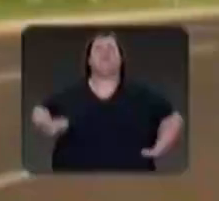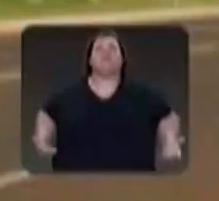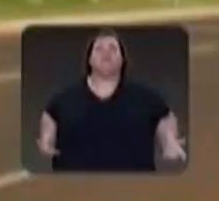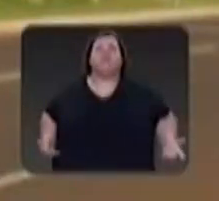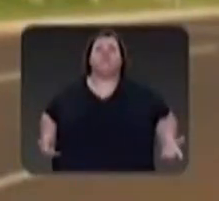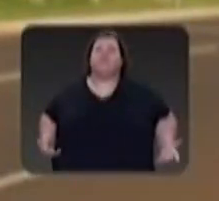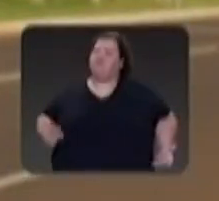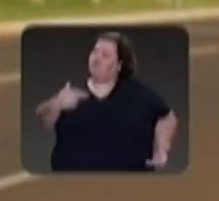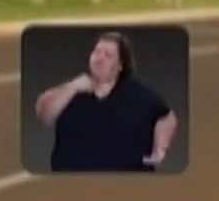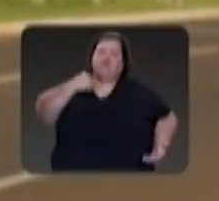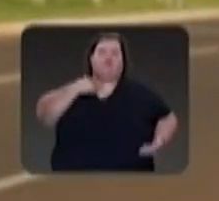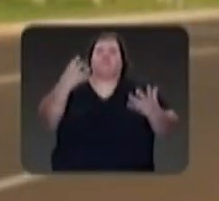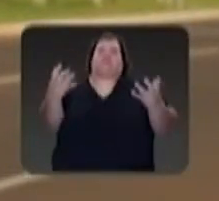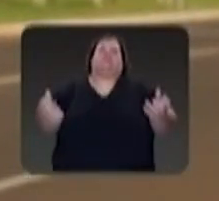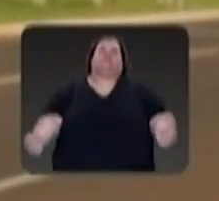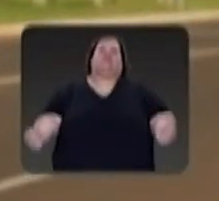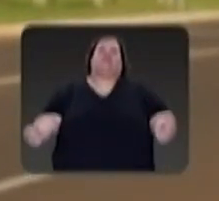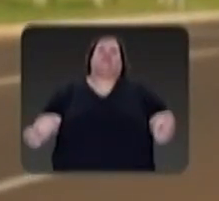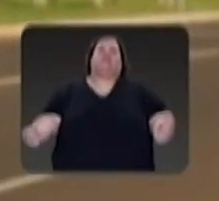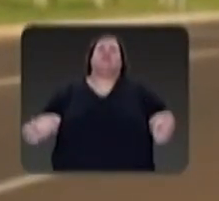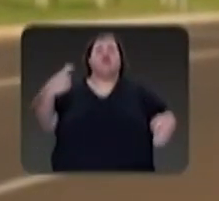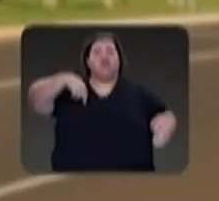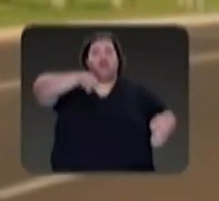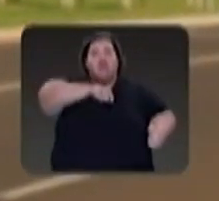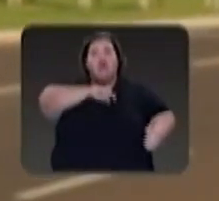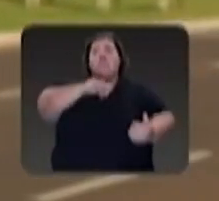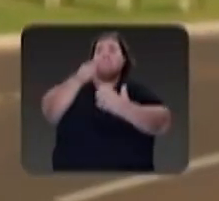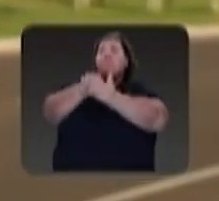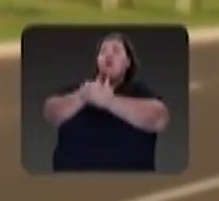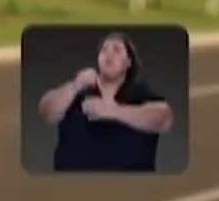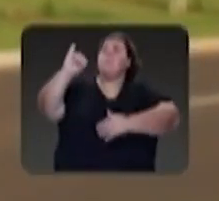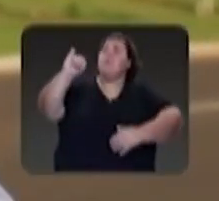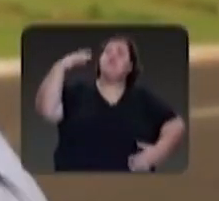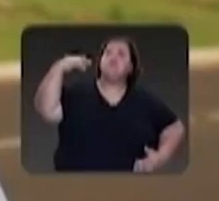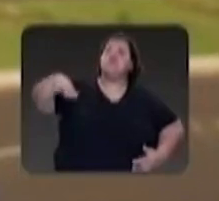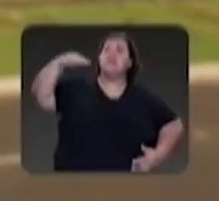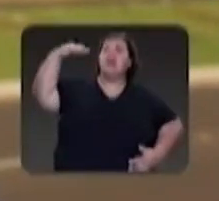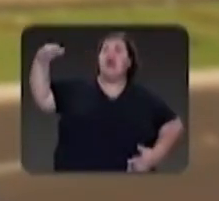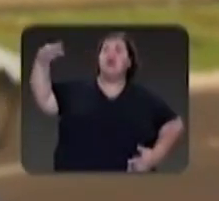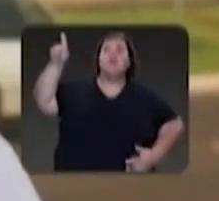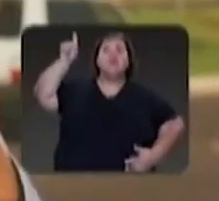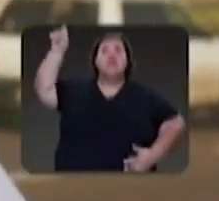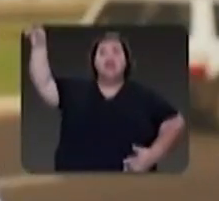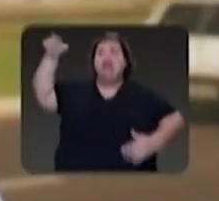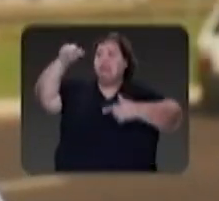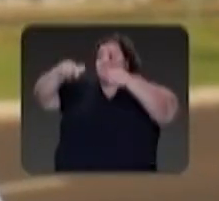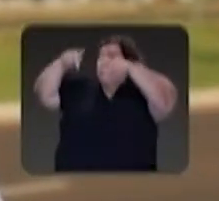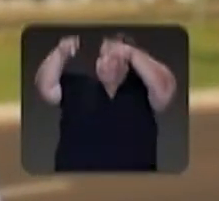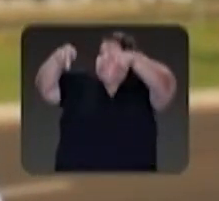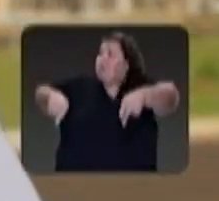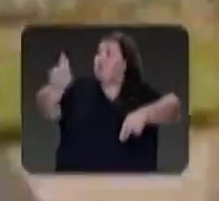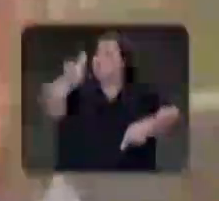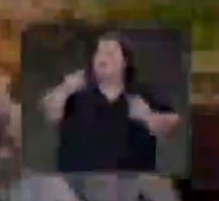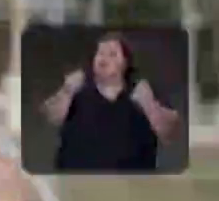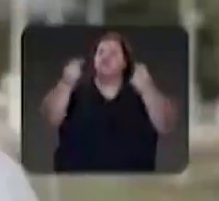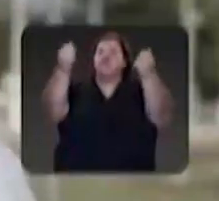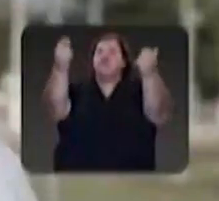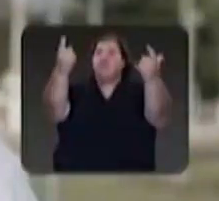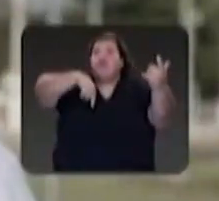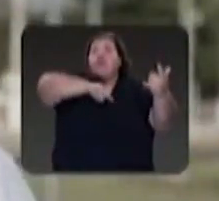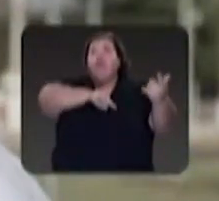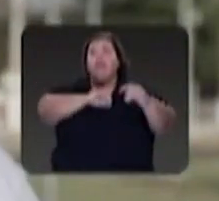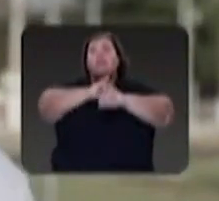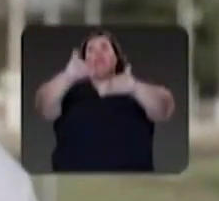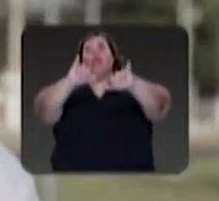propaganda do governo? É ou não é o mundo? Dá para aceitar, pessoal. A gente paga um imposto caríssimo e o nosso funcionário gasta o